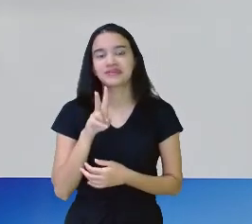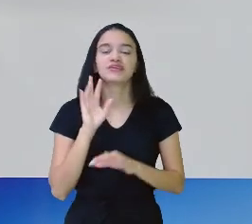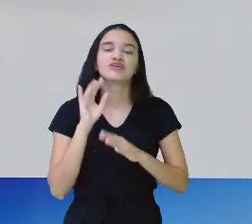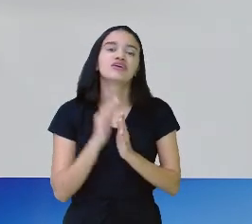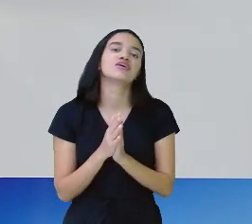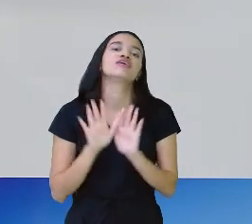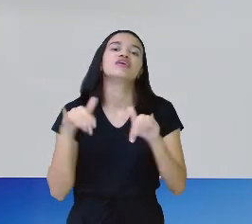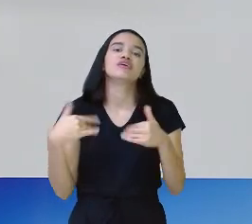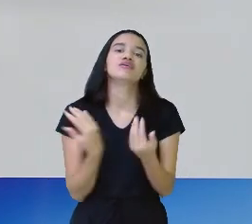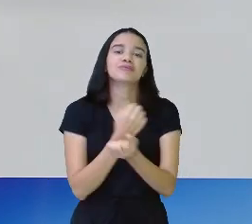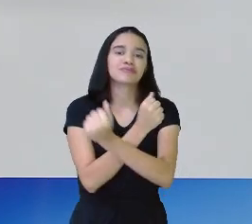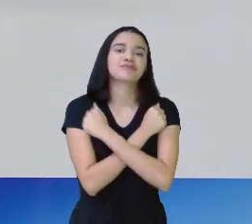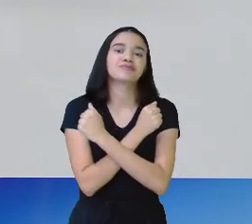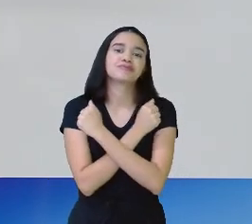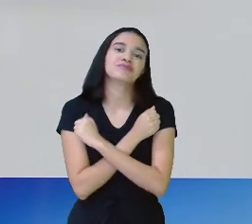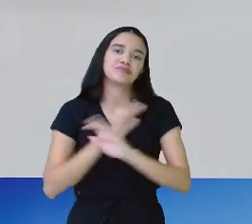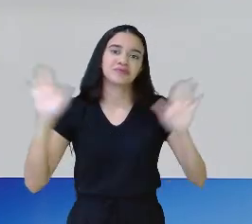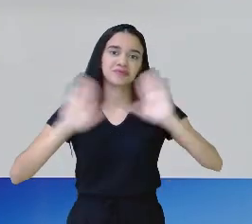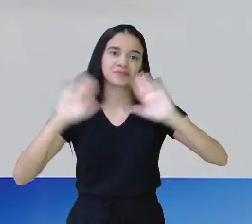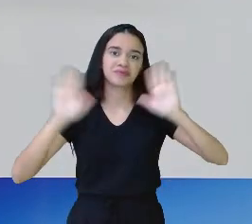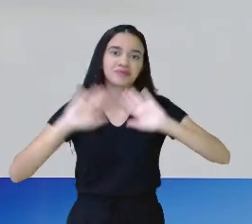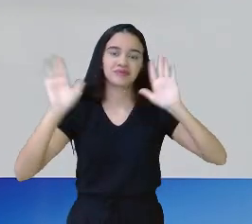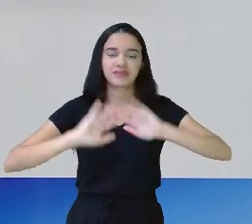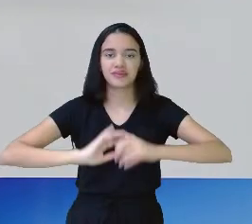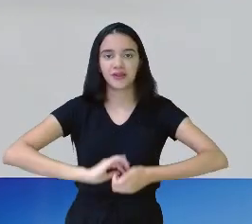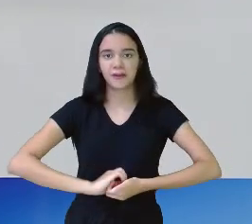Um grande abraço para vocês.